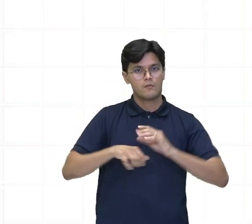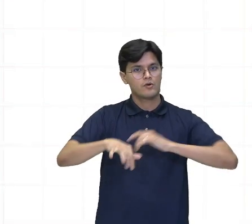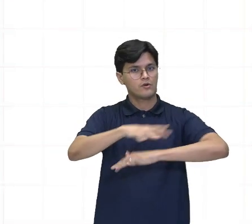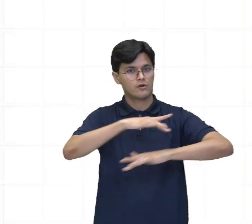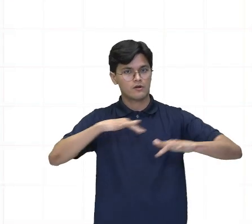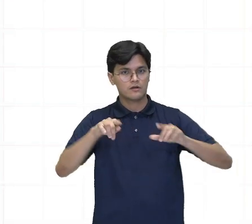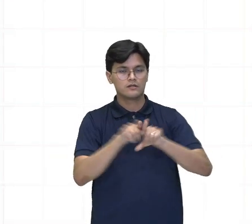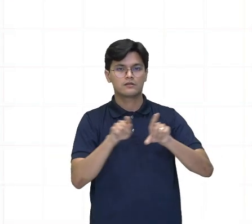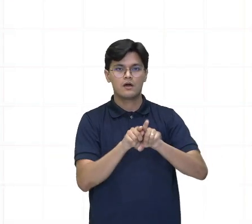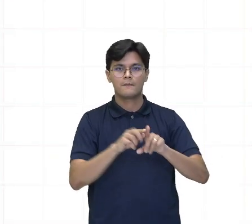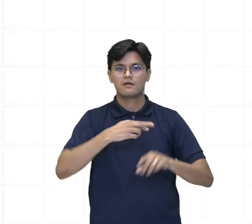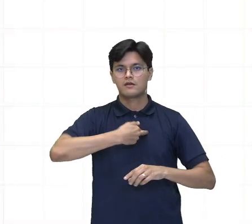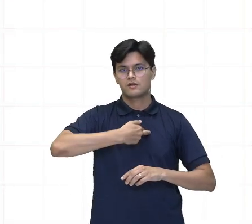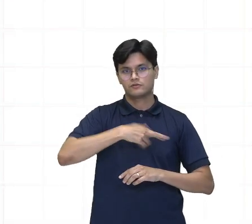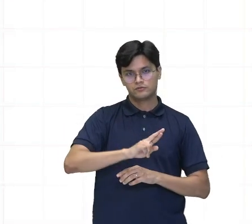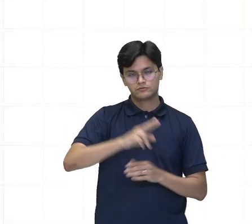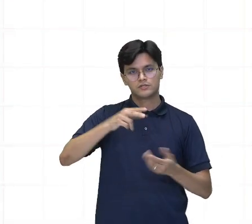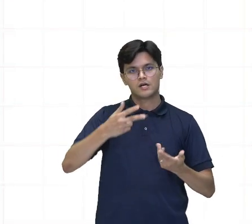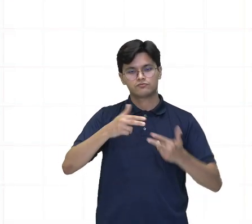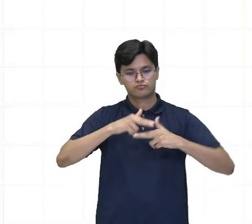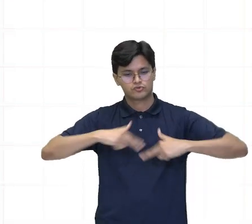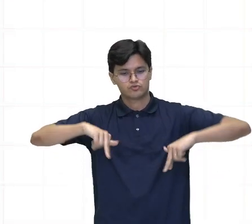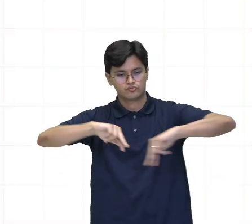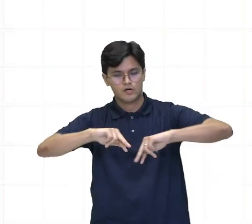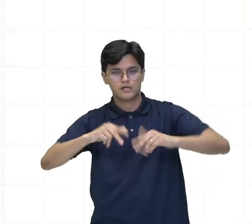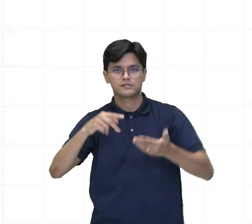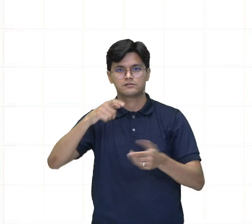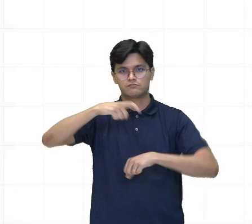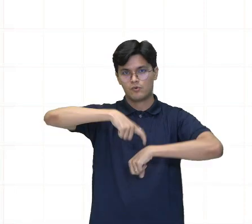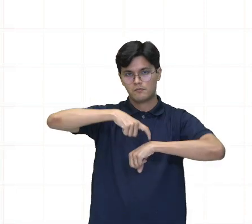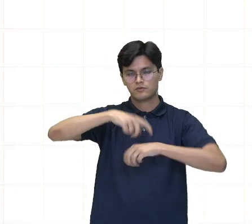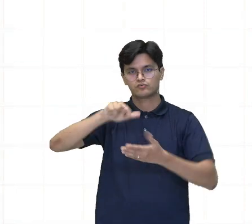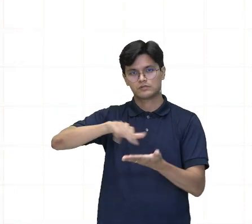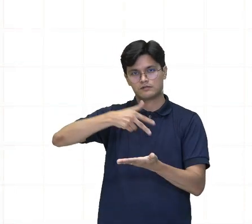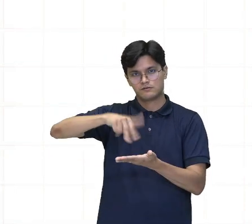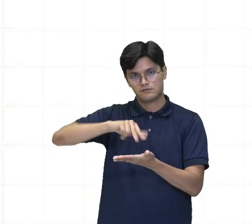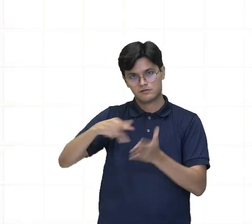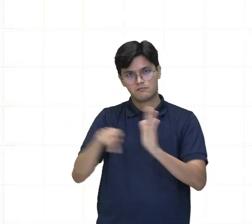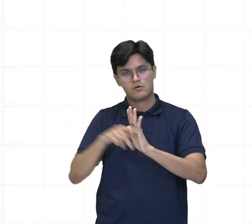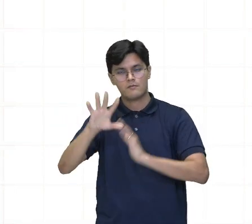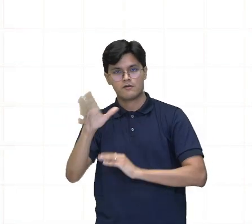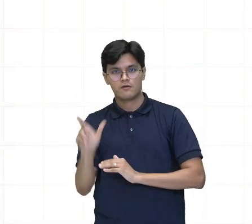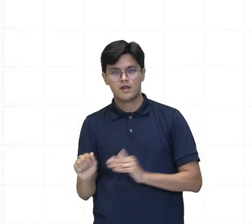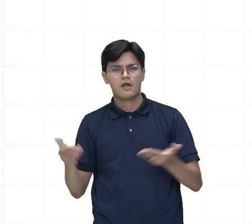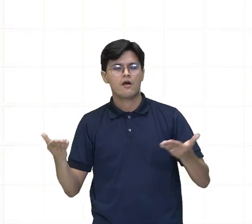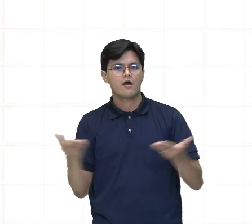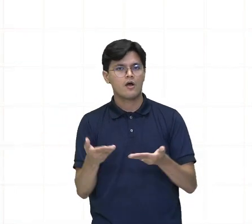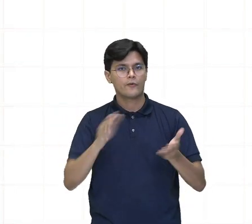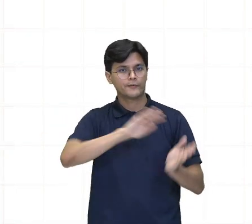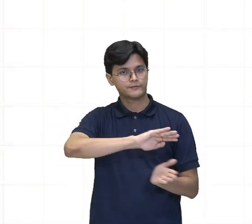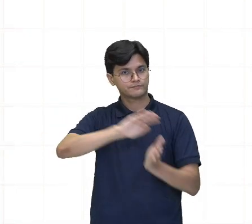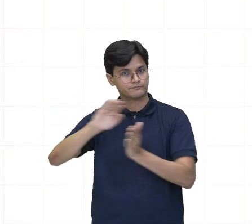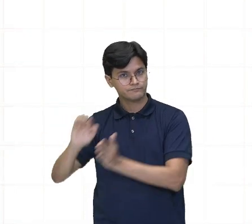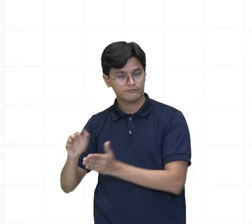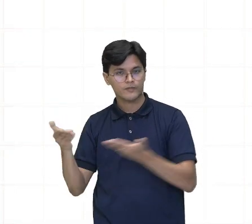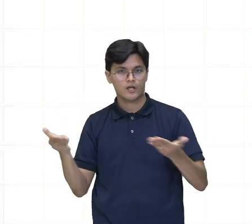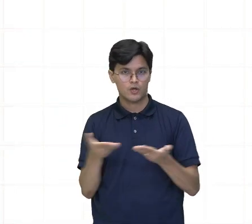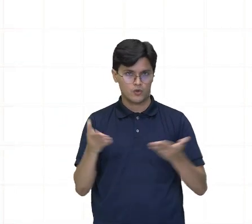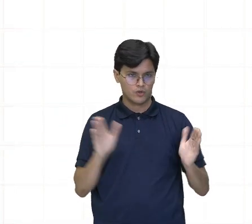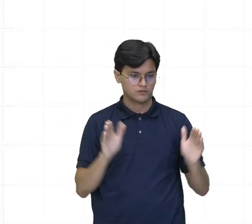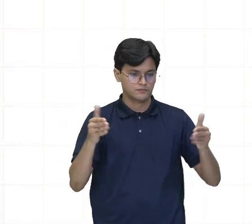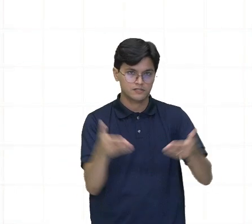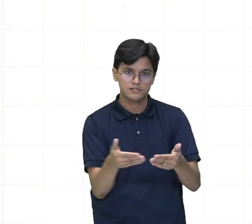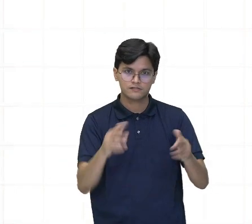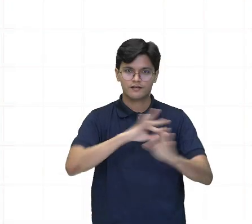durante os rituais e as danças africanas. Certo? Agora vamos sair um pouco da África e vamos mergulhar